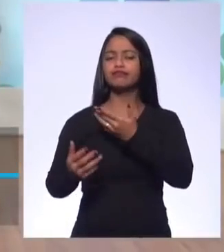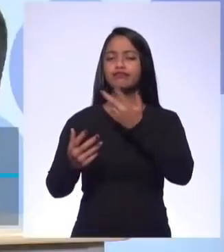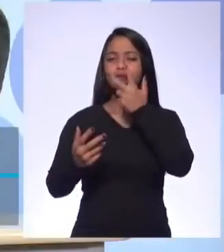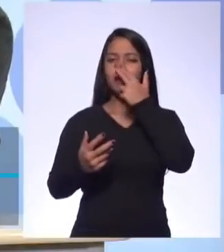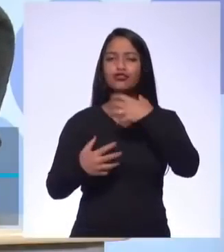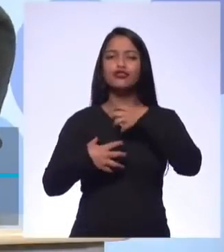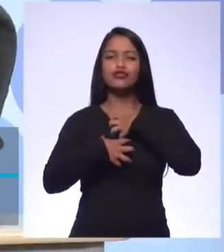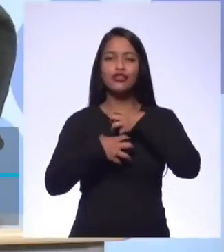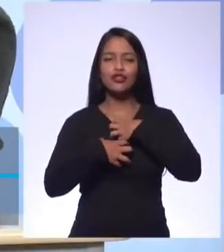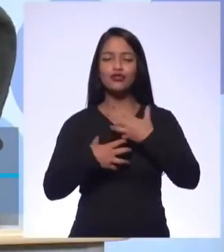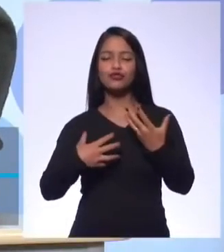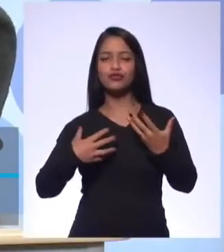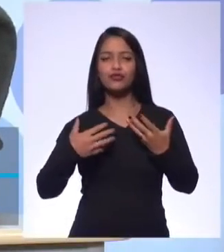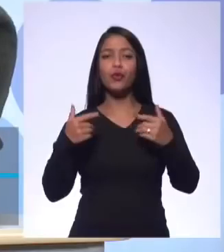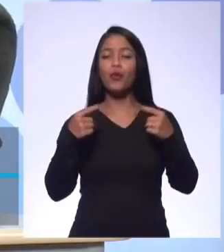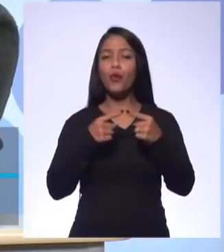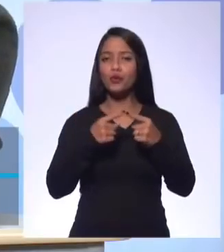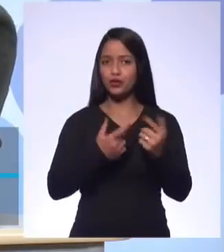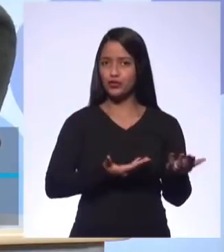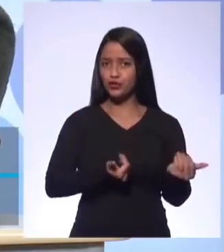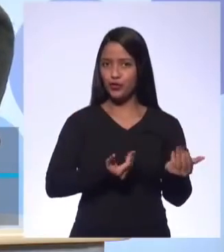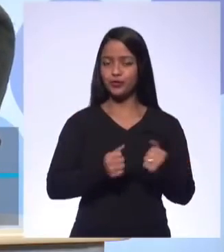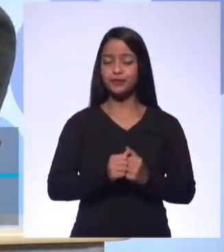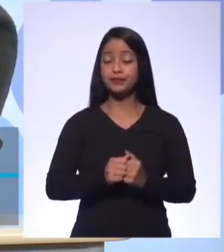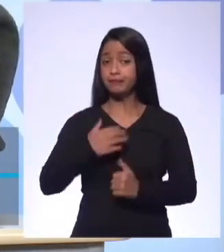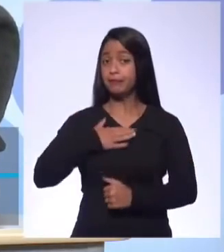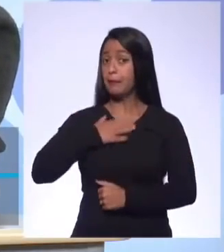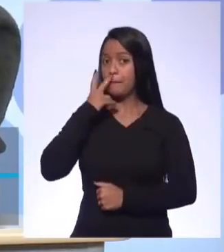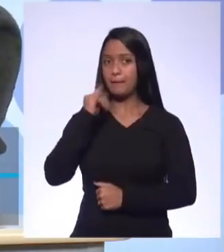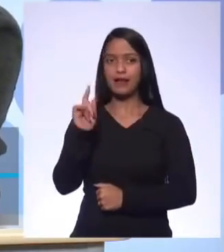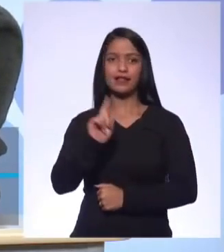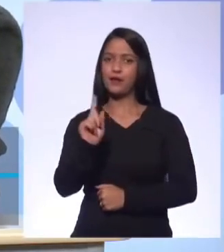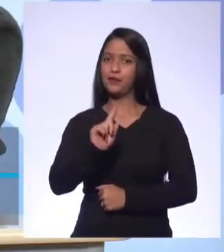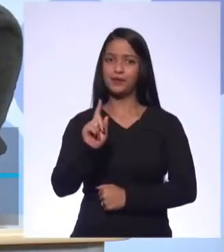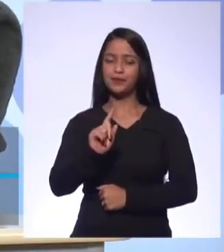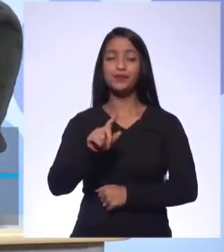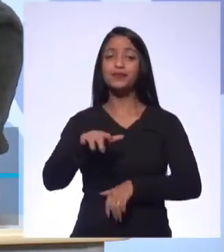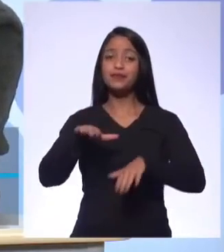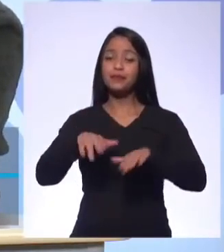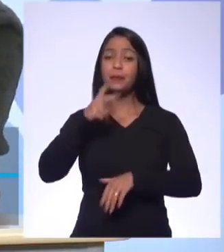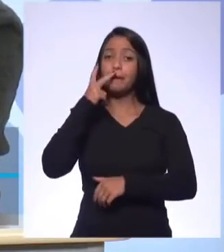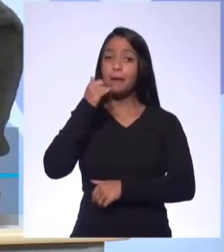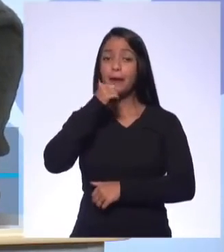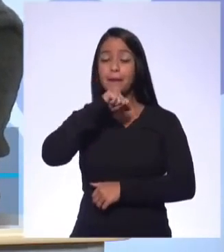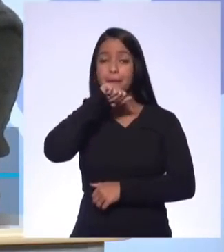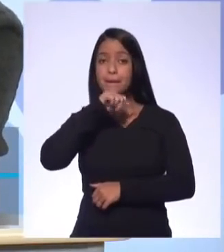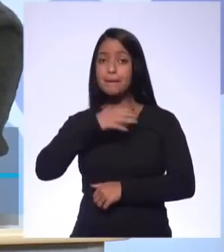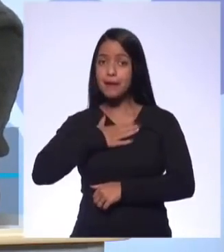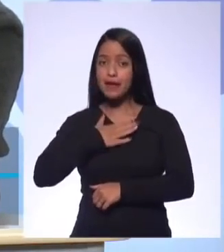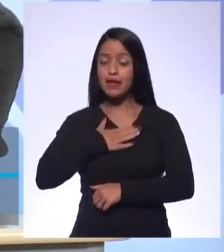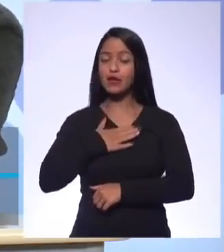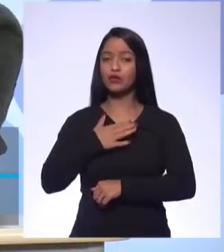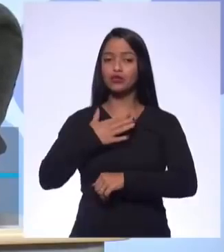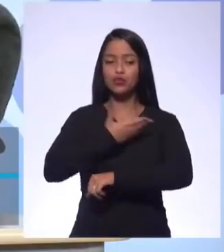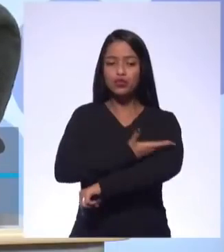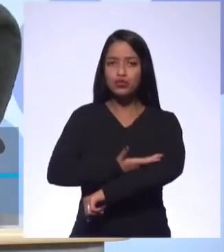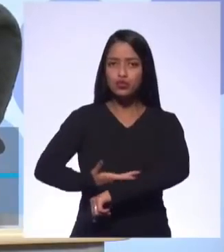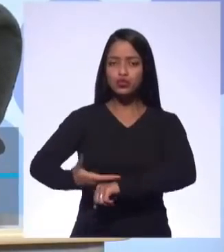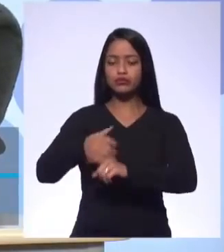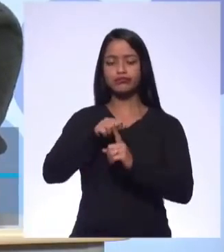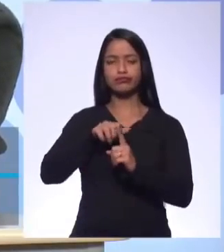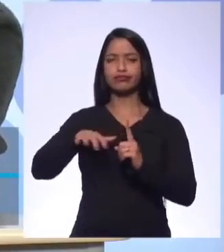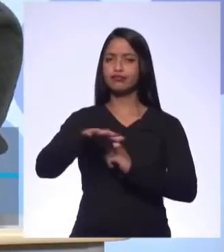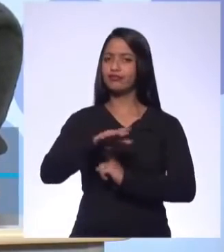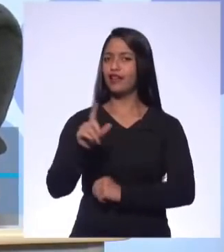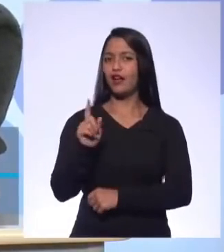difícil a utilização de gírias. Inclusive, em alguns aspectos, eu sou não recriminado, né? Porque até o que a gente vai poder